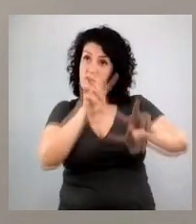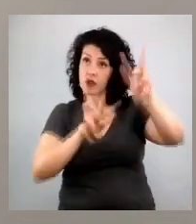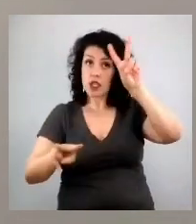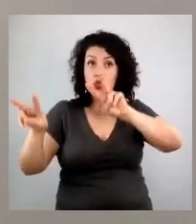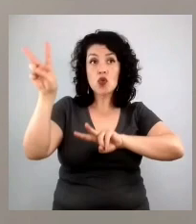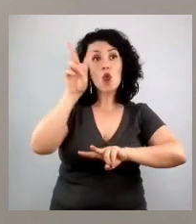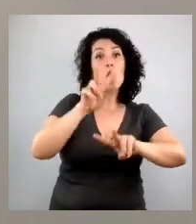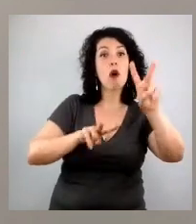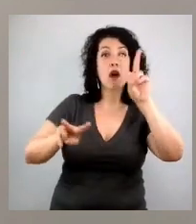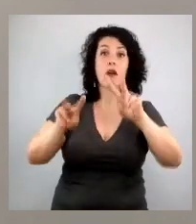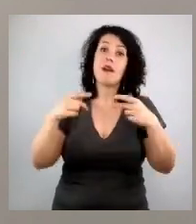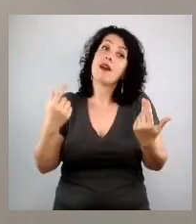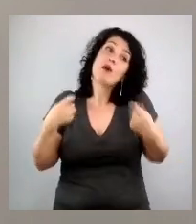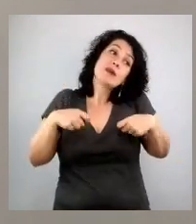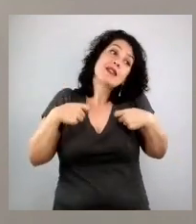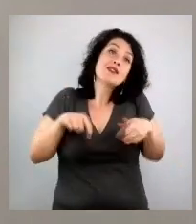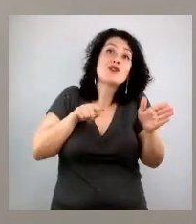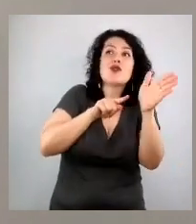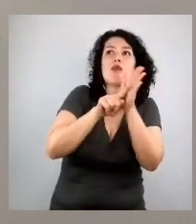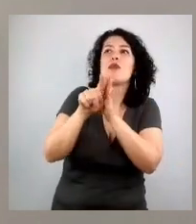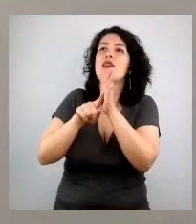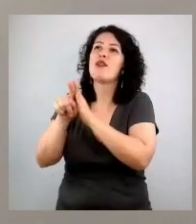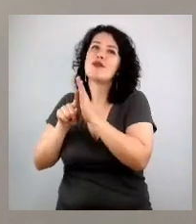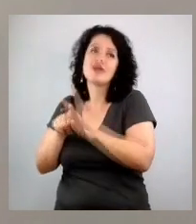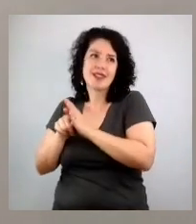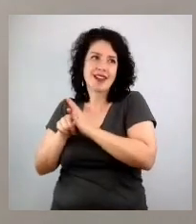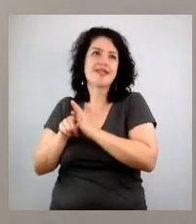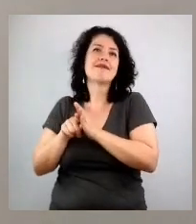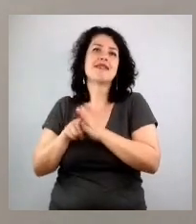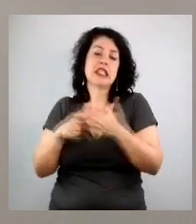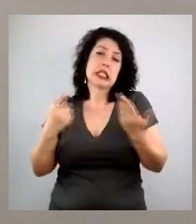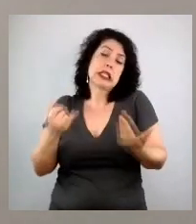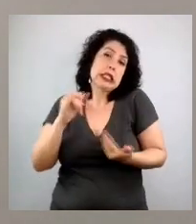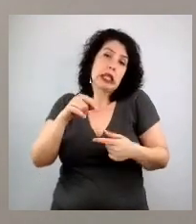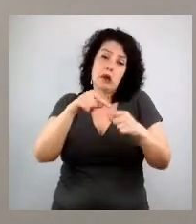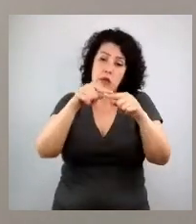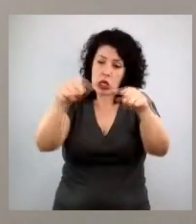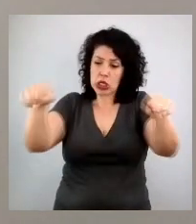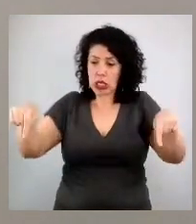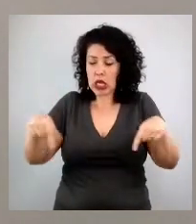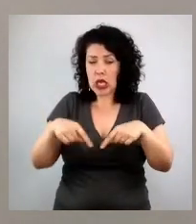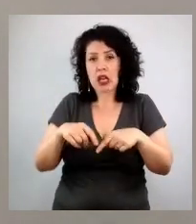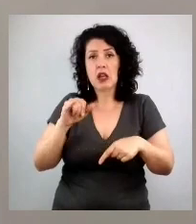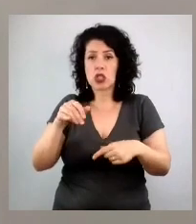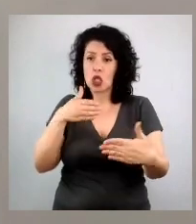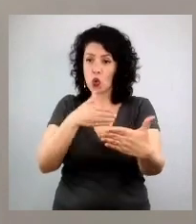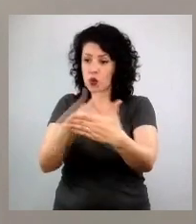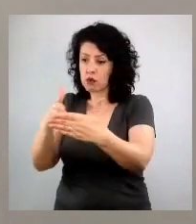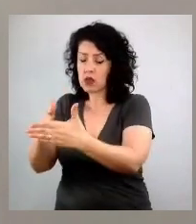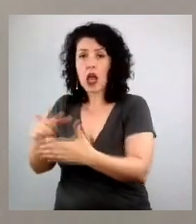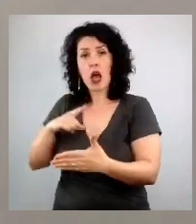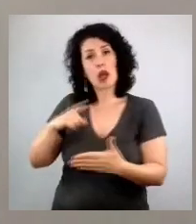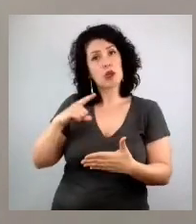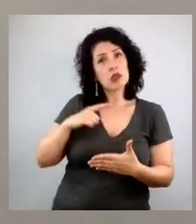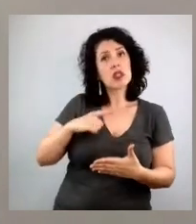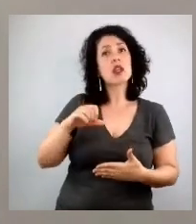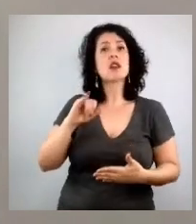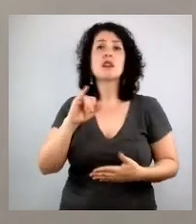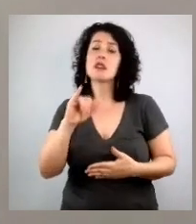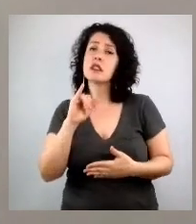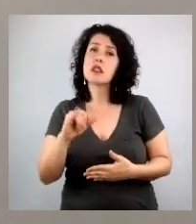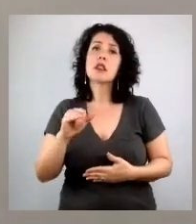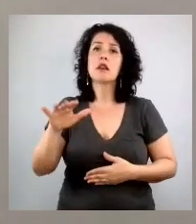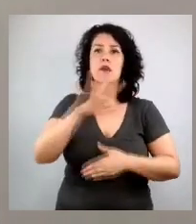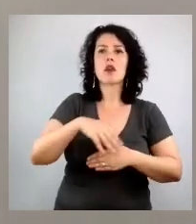perguntar se é um lugar quadrado, retangular, se tem parede, se não tem parede, quantos obstáculos tem na minha frente, se é um ambiente arejado. Às vezes eu